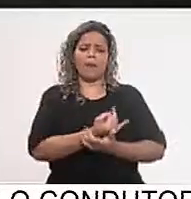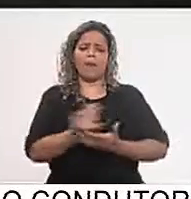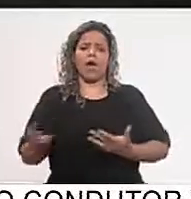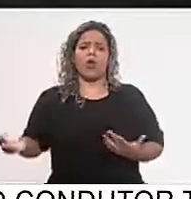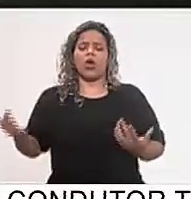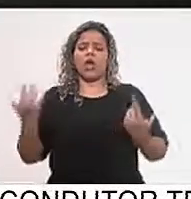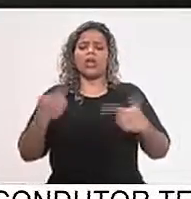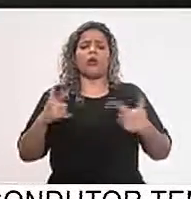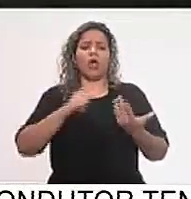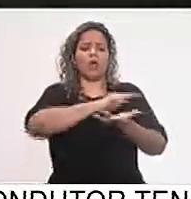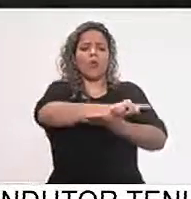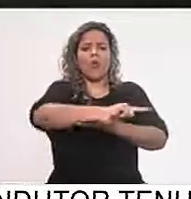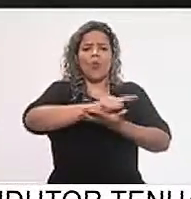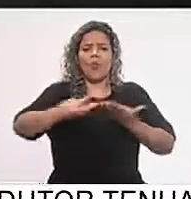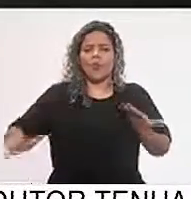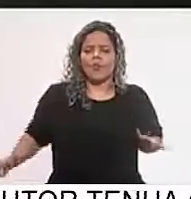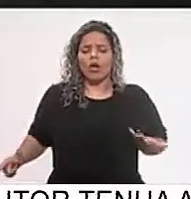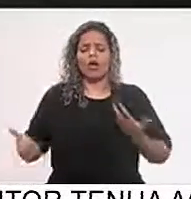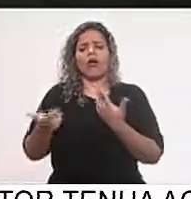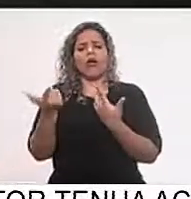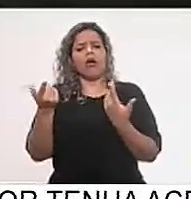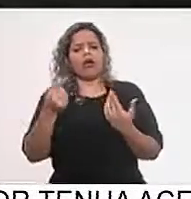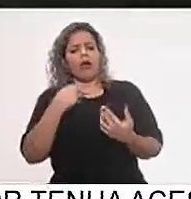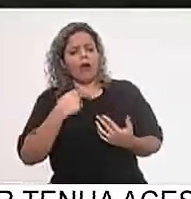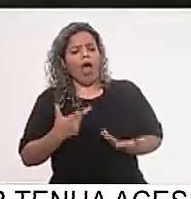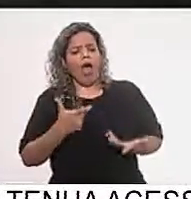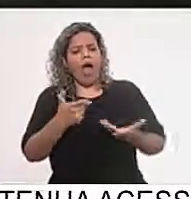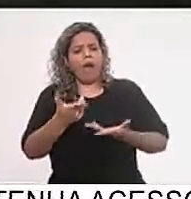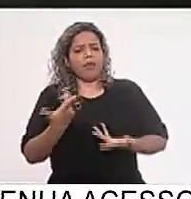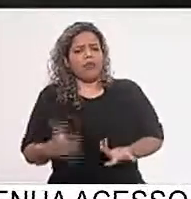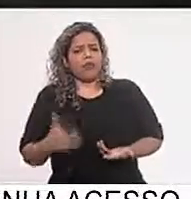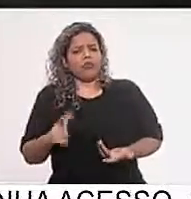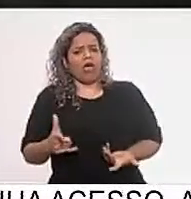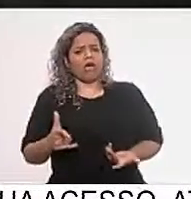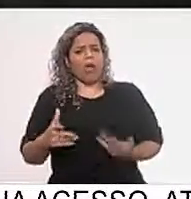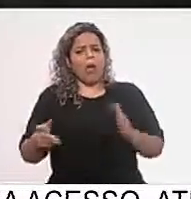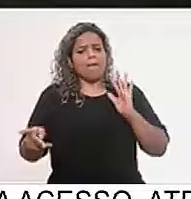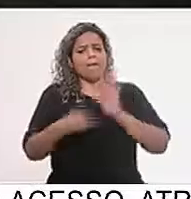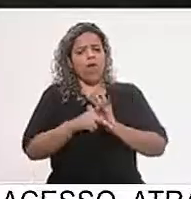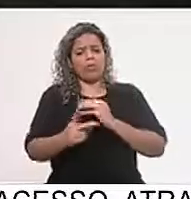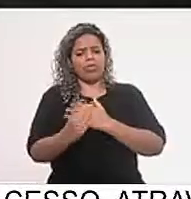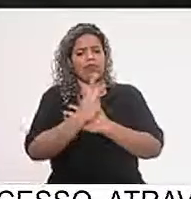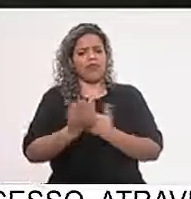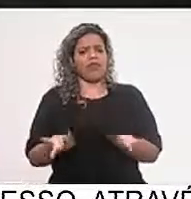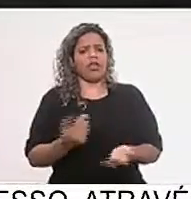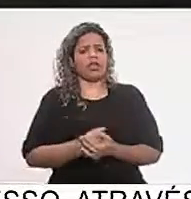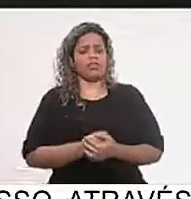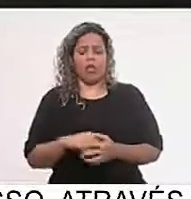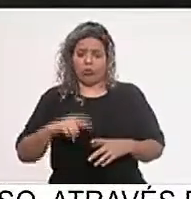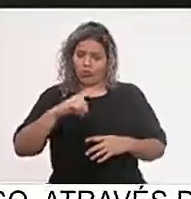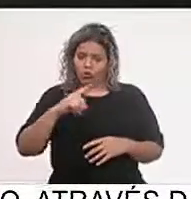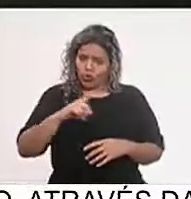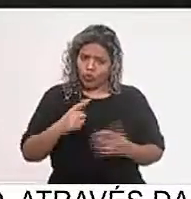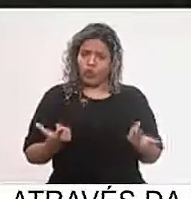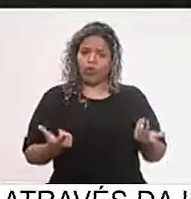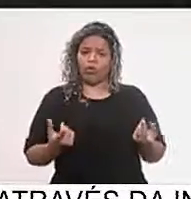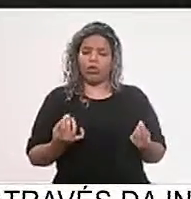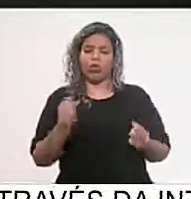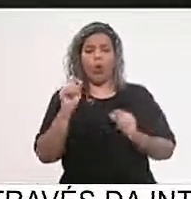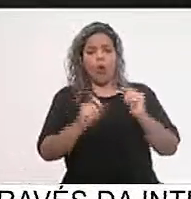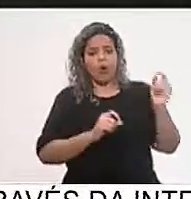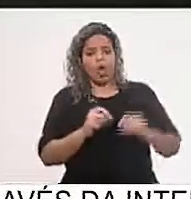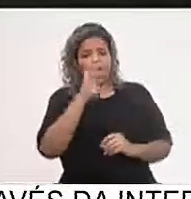lares estão desprovidos de ter uma arma para legítima defesa. Perfeito. Nós temos que ter